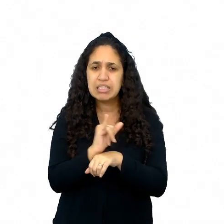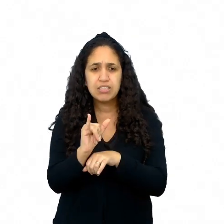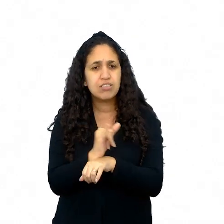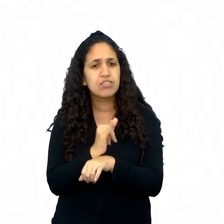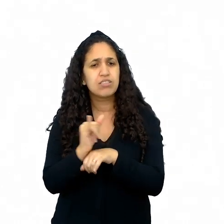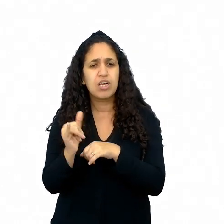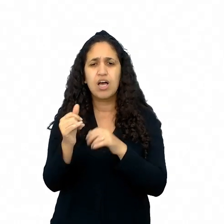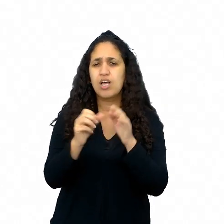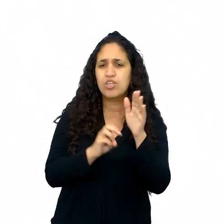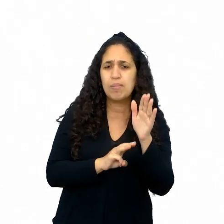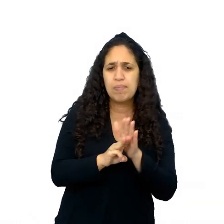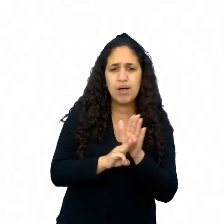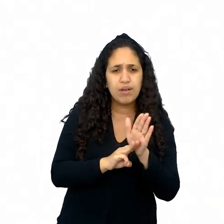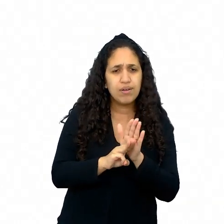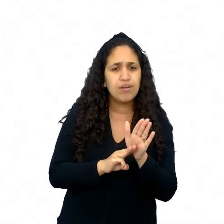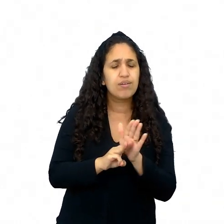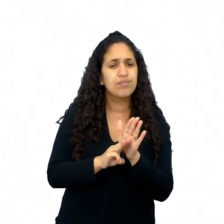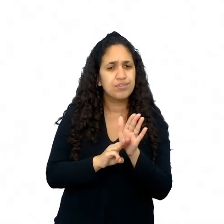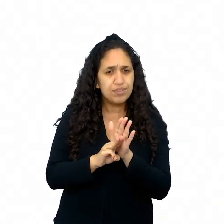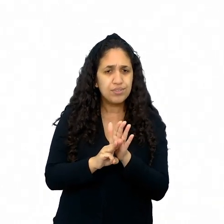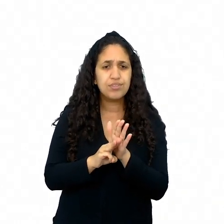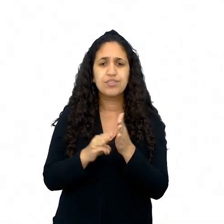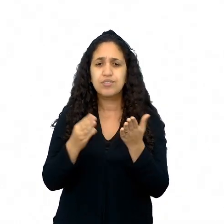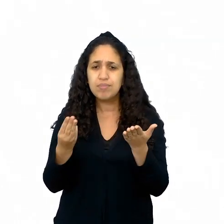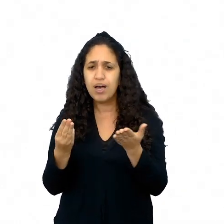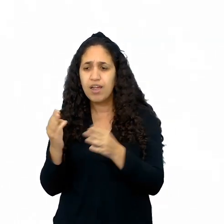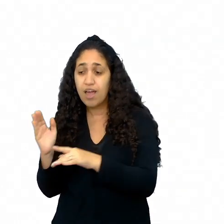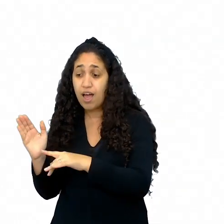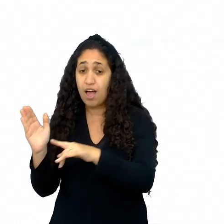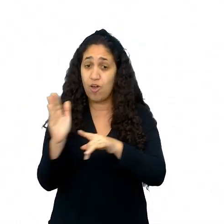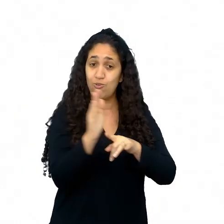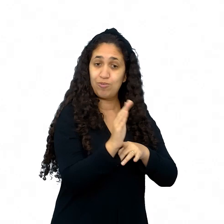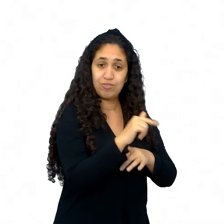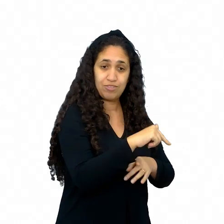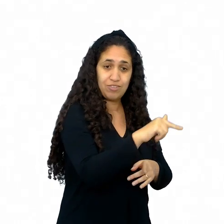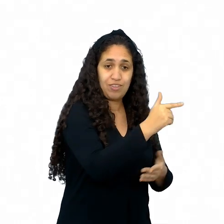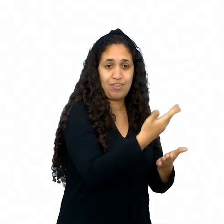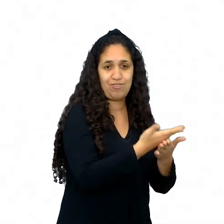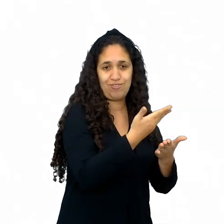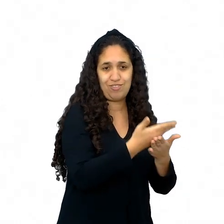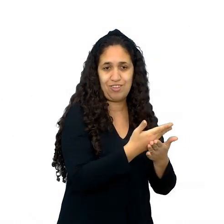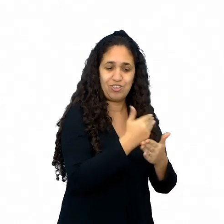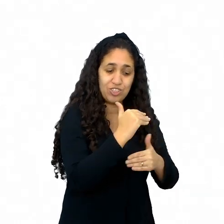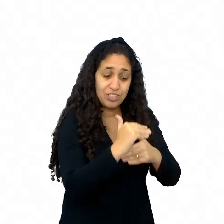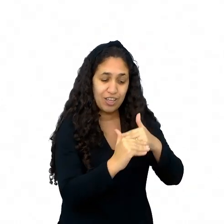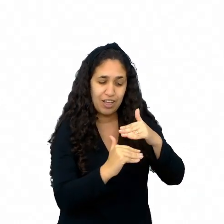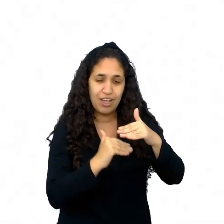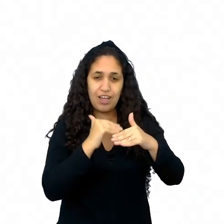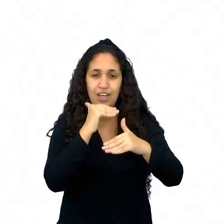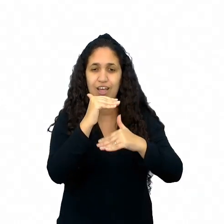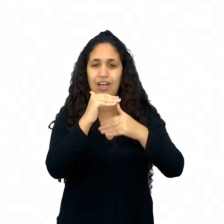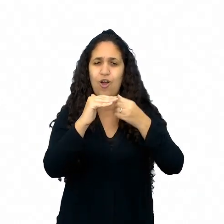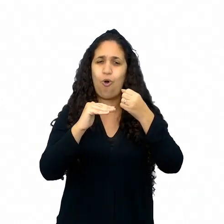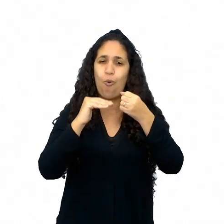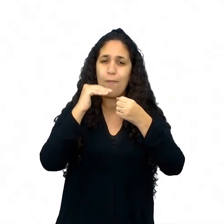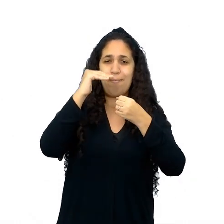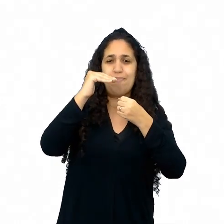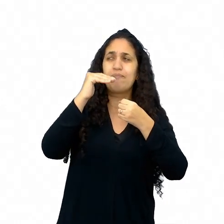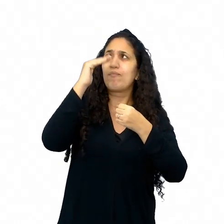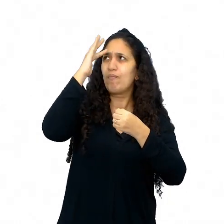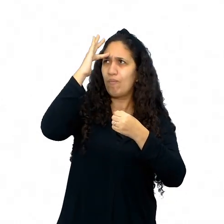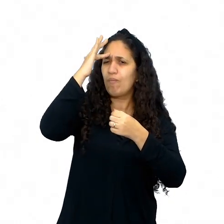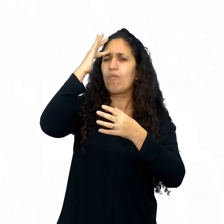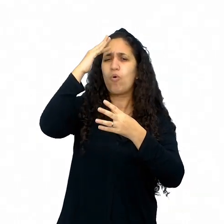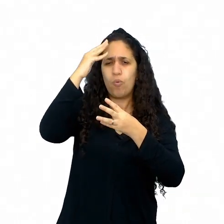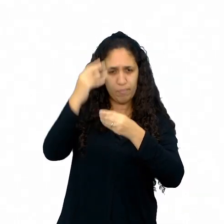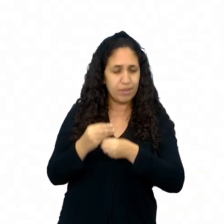estratégias, metodologias que podem auxiliar os nossos estudantes a chegar a esse nível de compreensão leitora